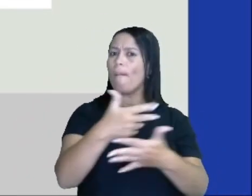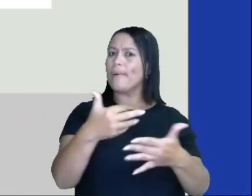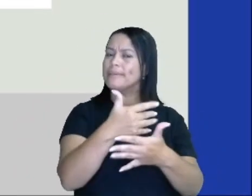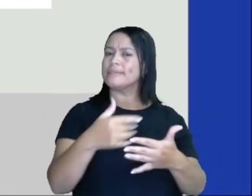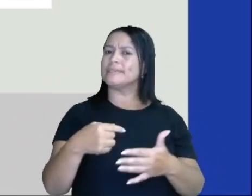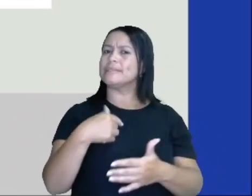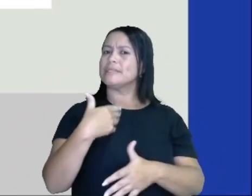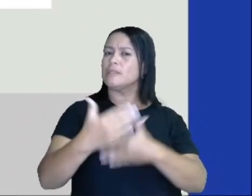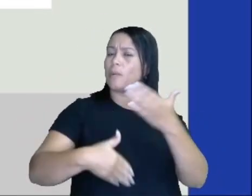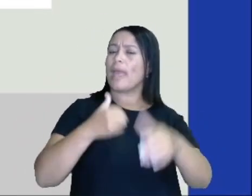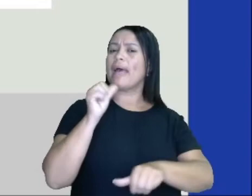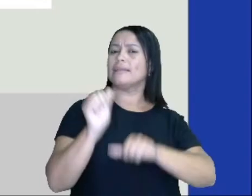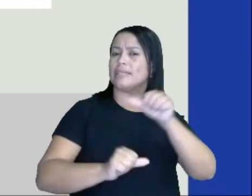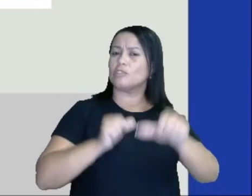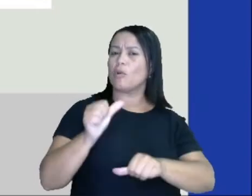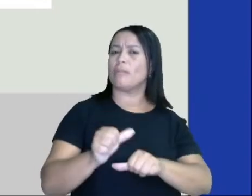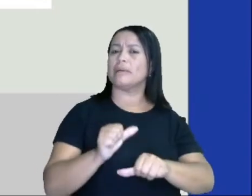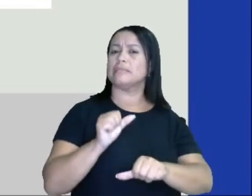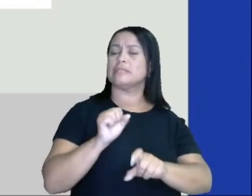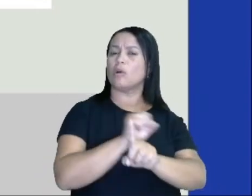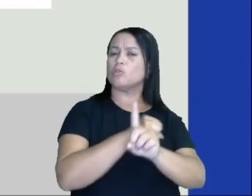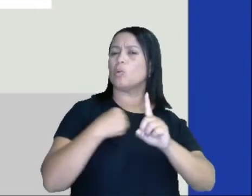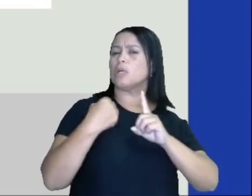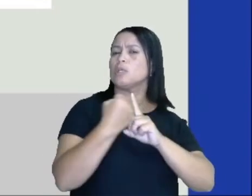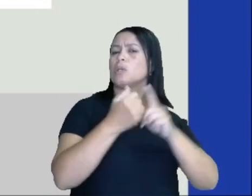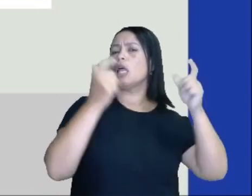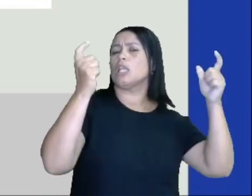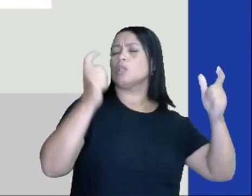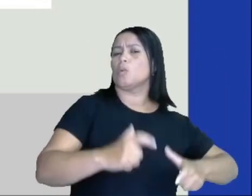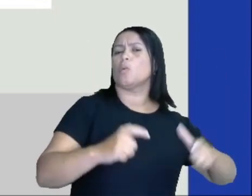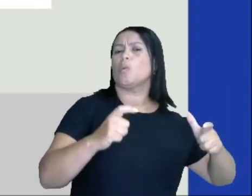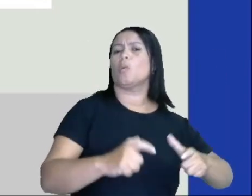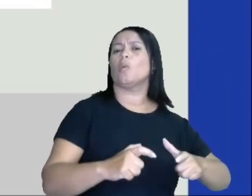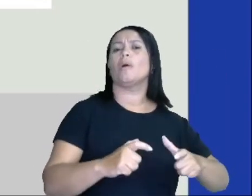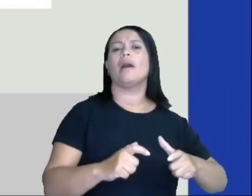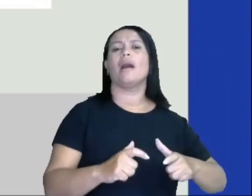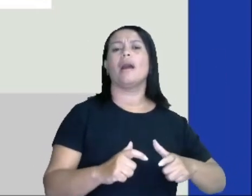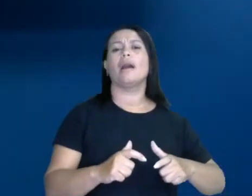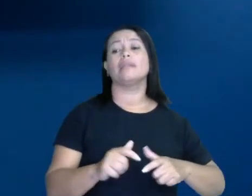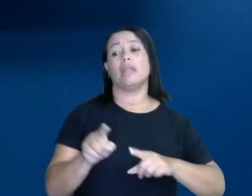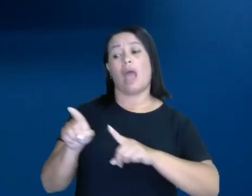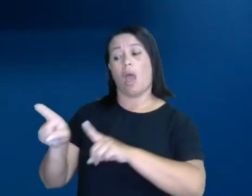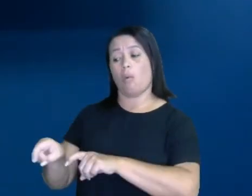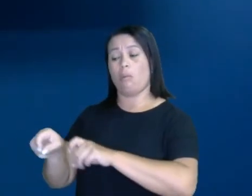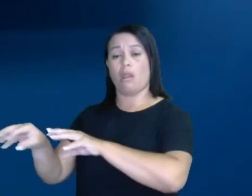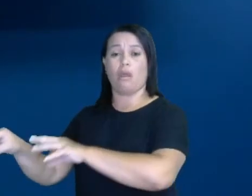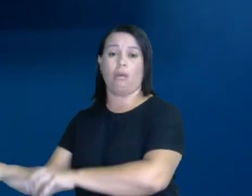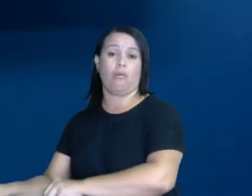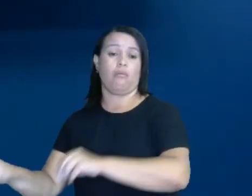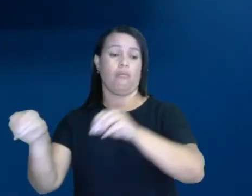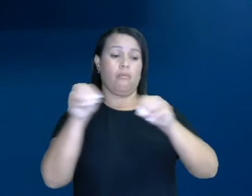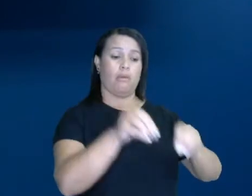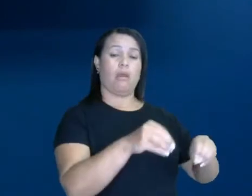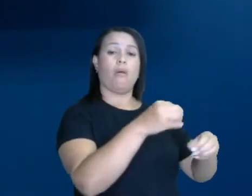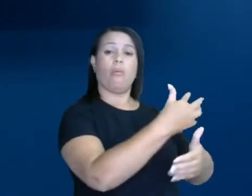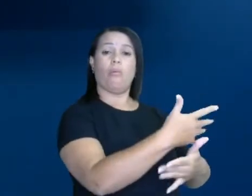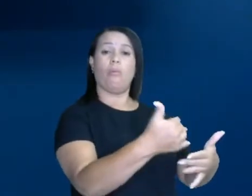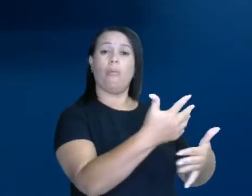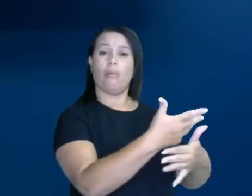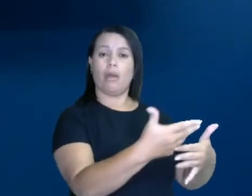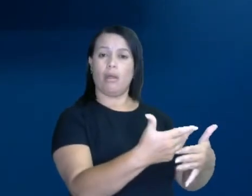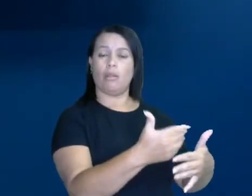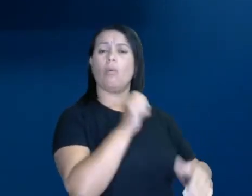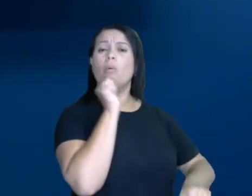urbanização, que é a transformação de uma sociedade ou de região ou do território de rural para urbano, tá bem? O que